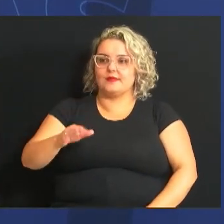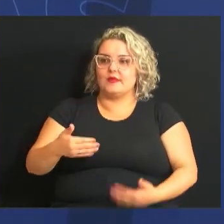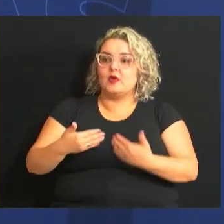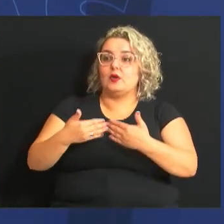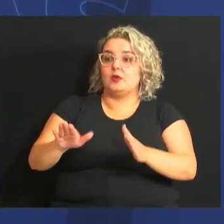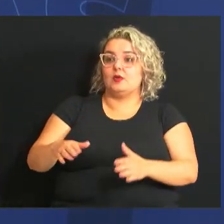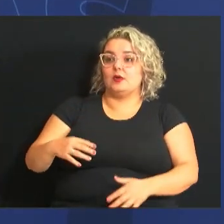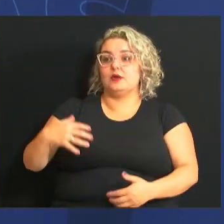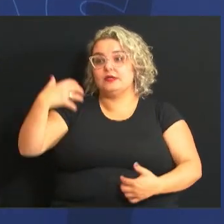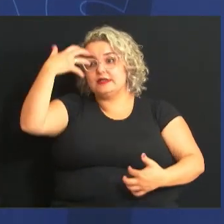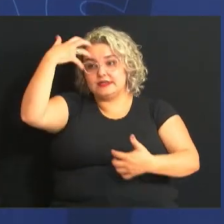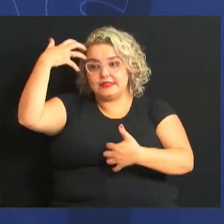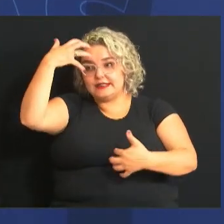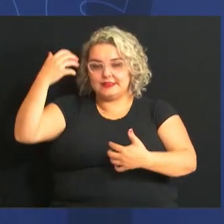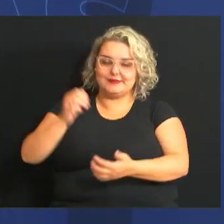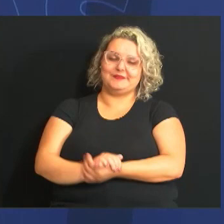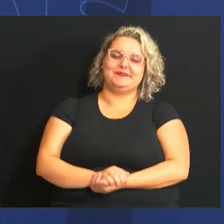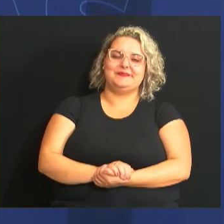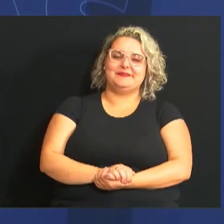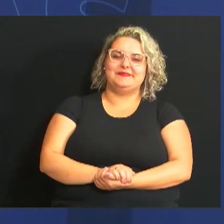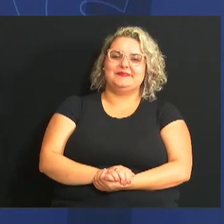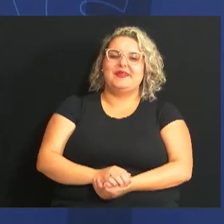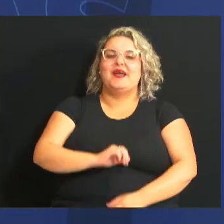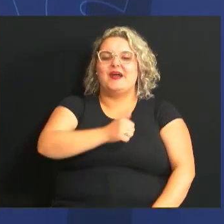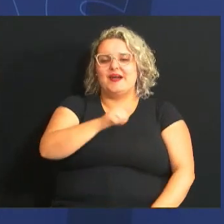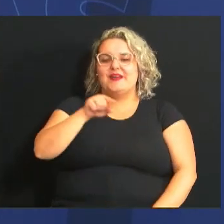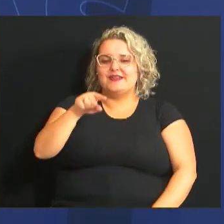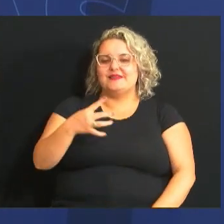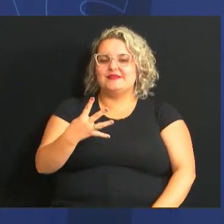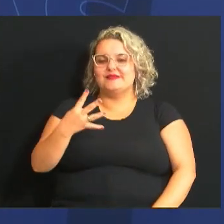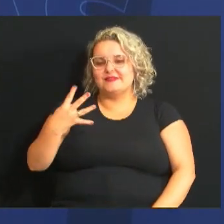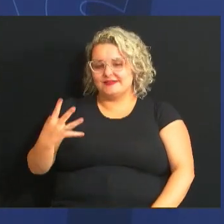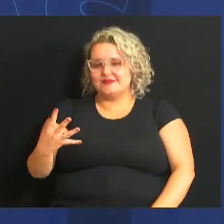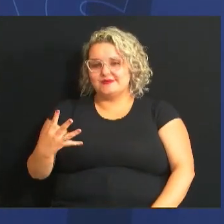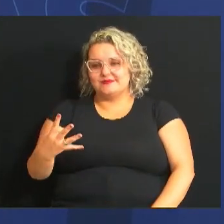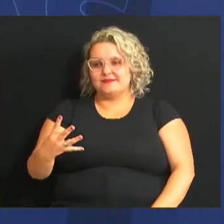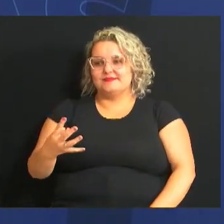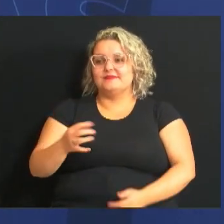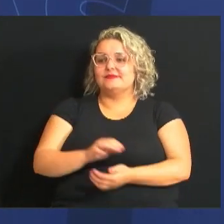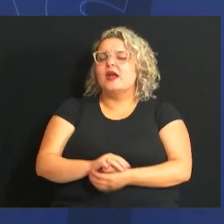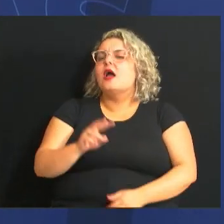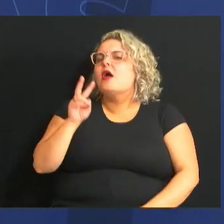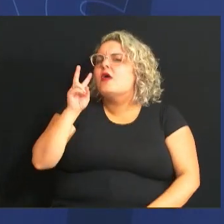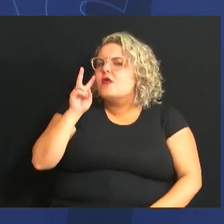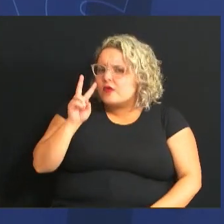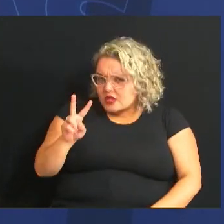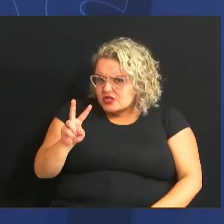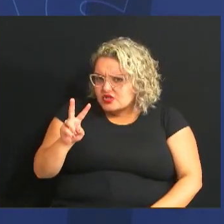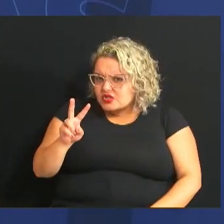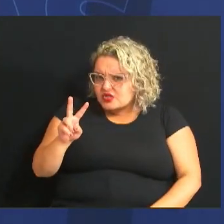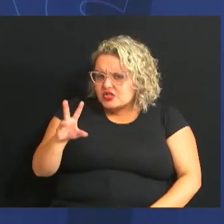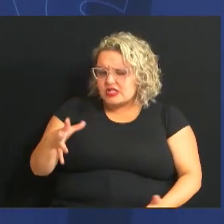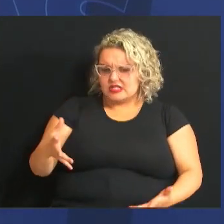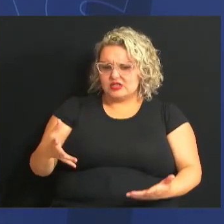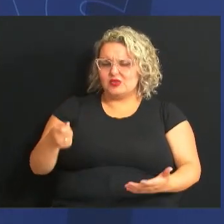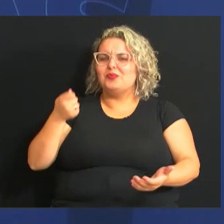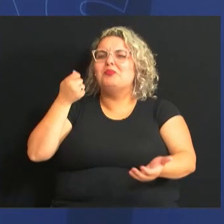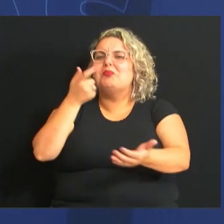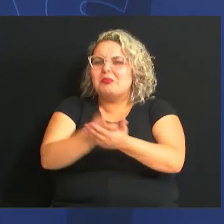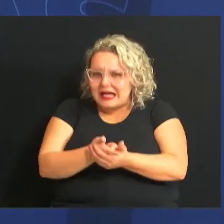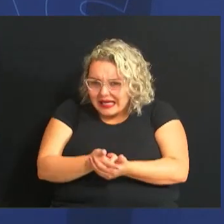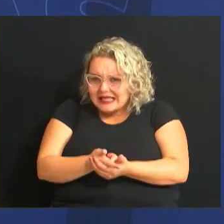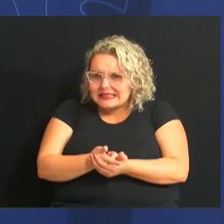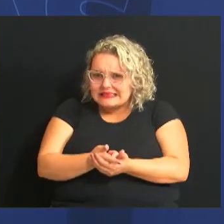Macaquinha. 11h mais 44 minutos, olha só, você já se enrolou ali no pagamento da fatura do cartão